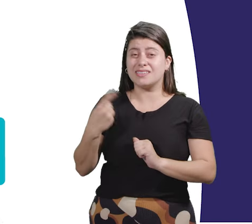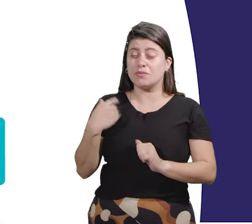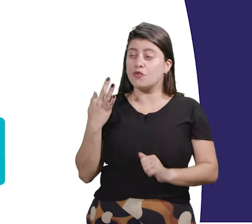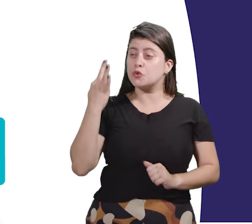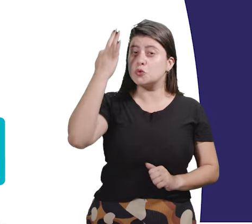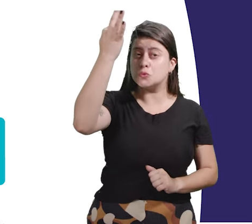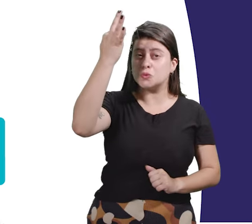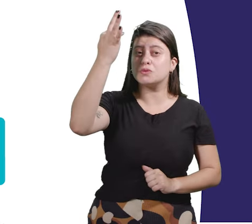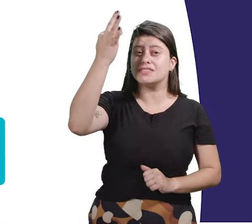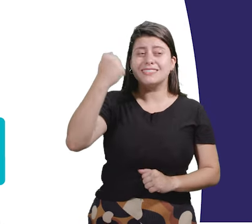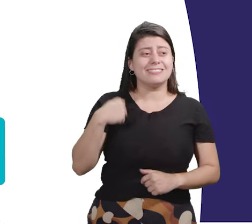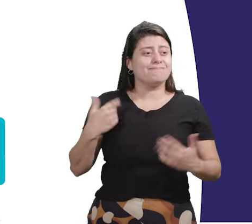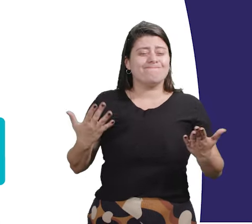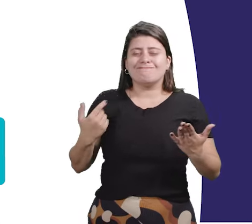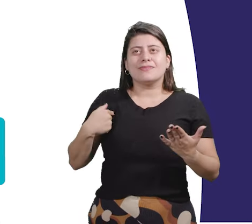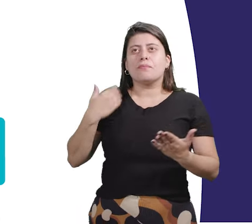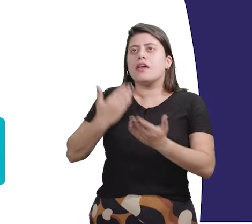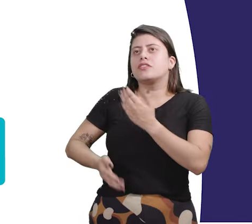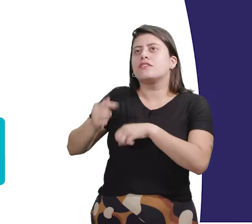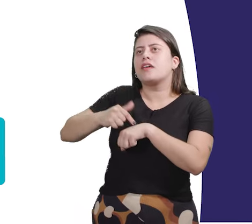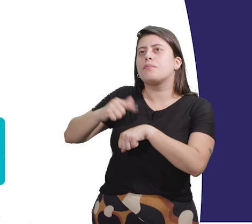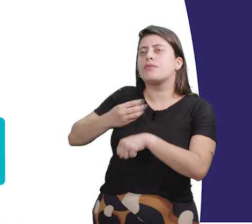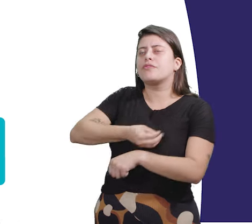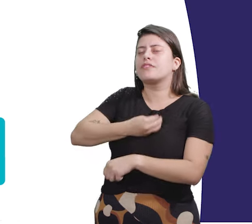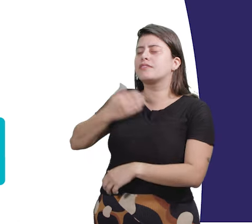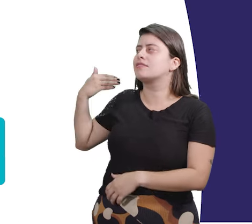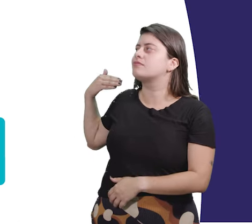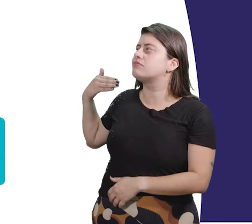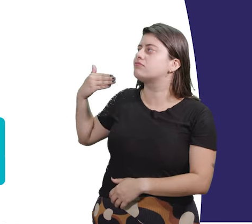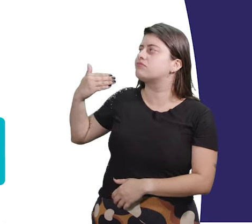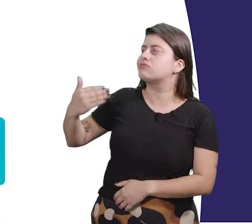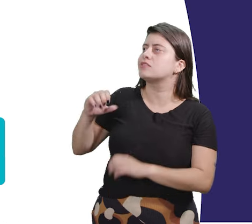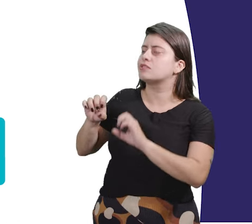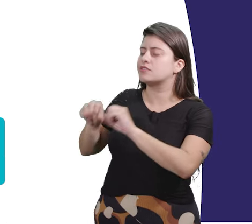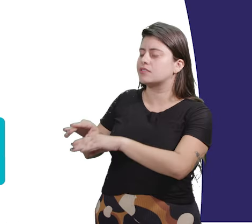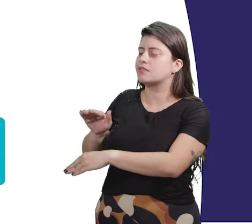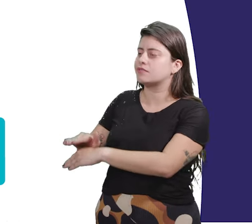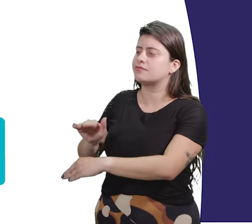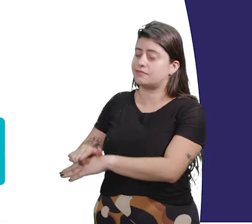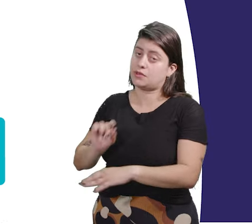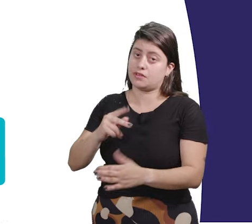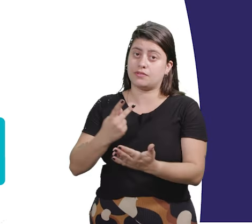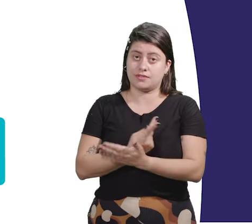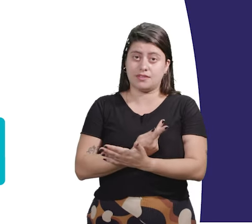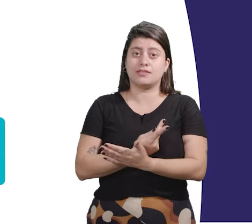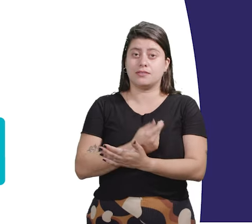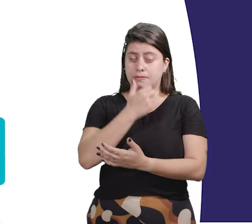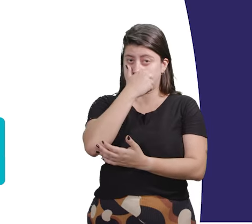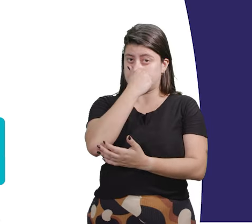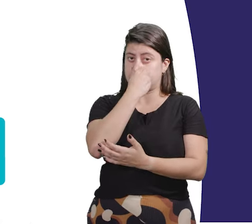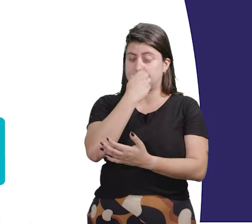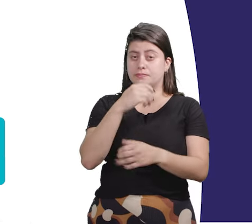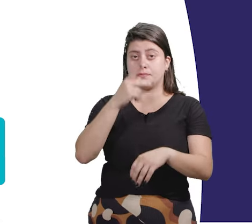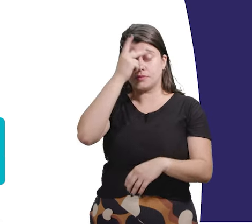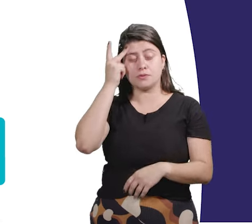quando vai se ver lá na frente, né, muito deixou de ser vivido. Aí a gente vê em pessoas, né, desenvolvendo algumas questões ali que precisam